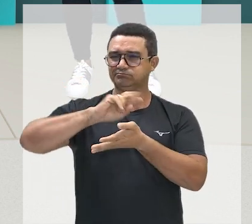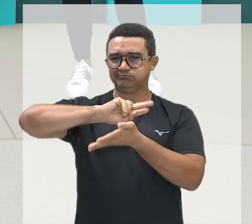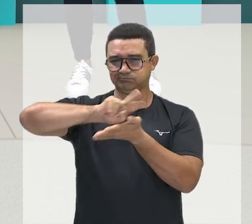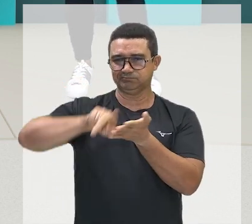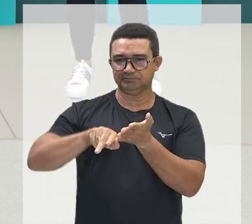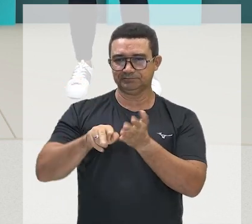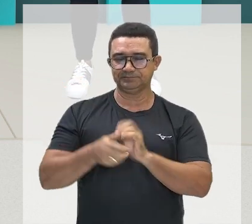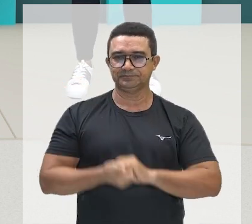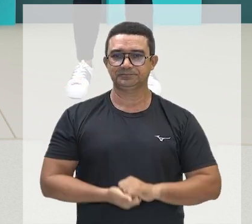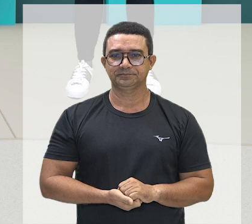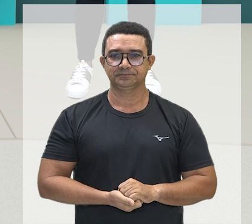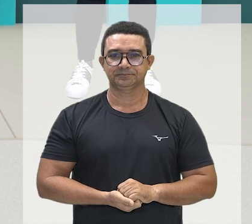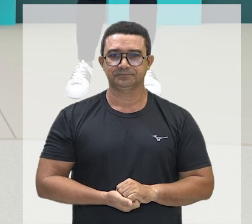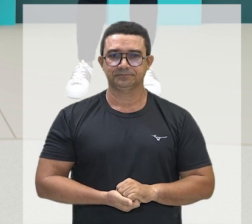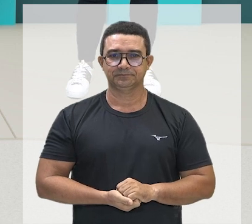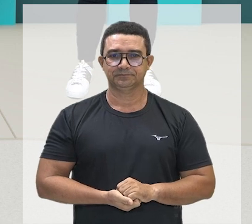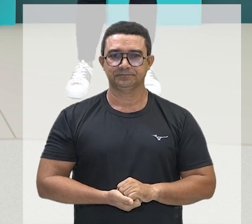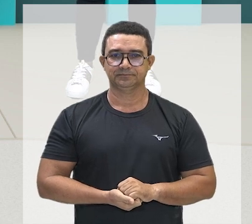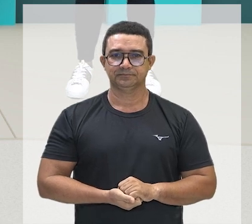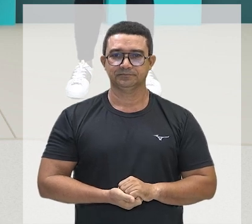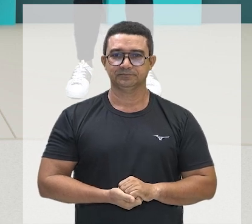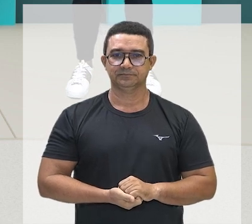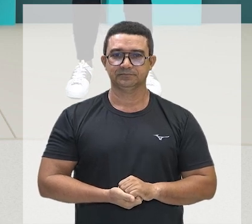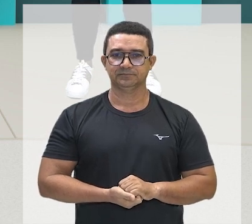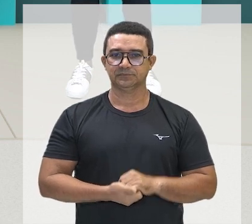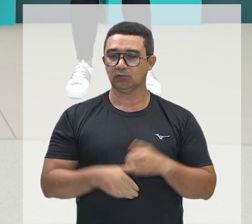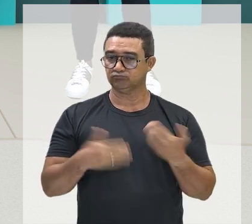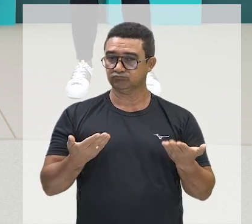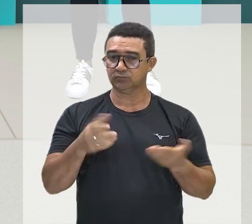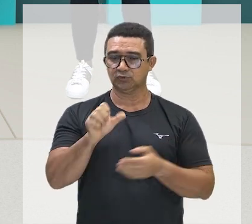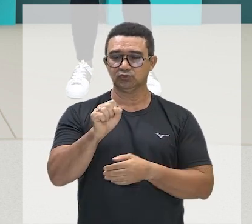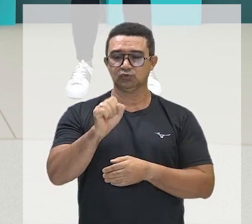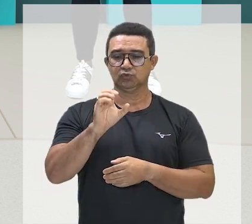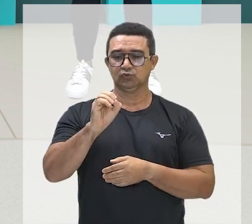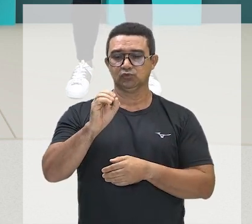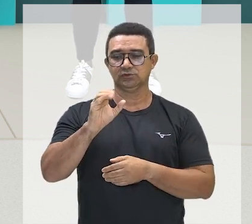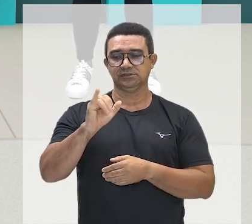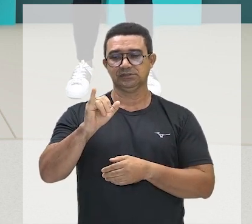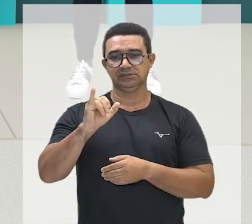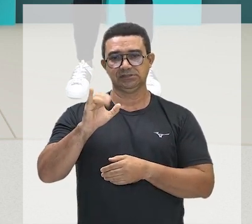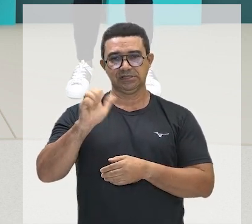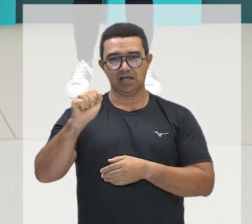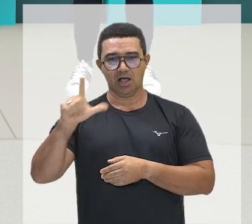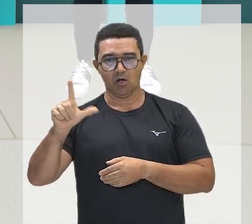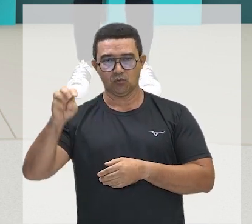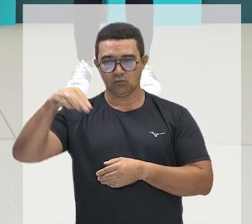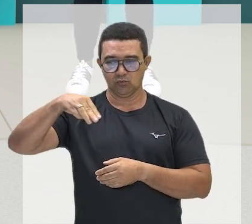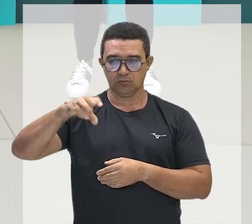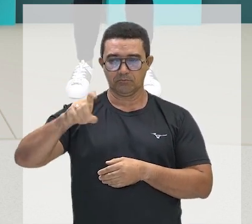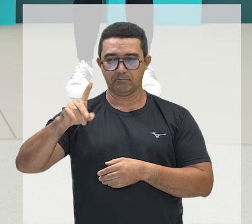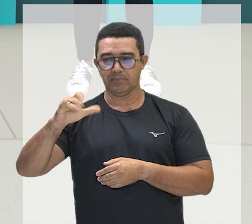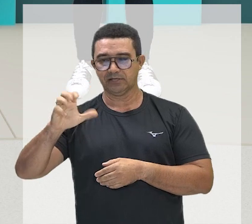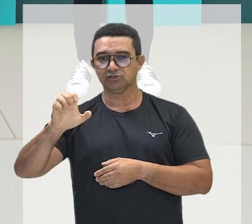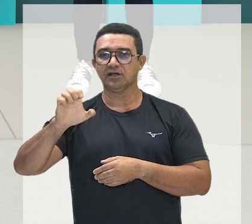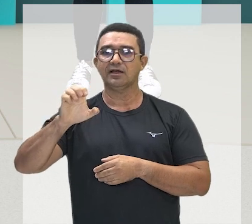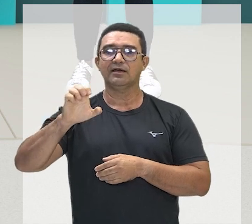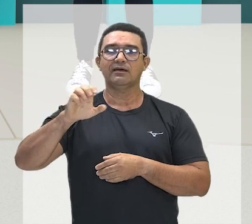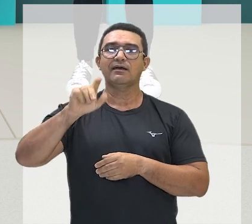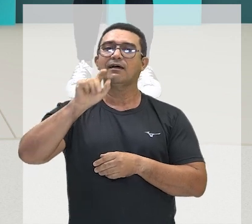juntos. Esse social media nada mais é que os posts nas redes sociais,